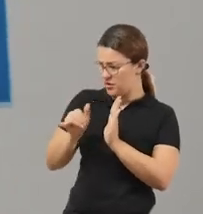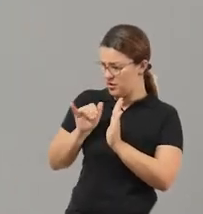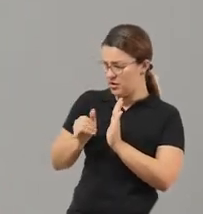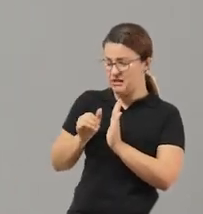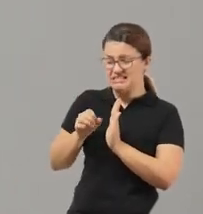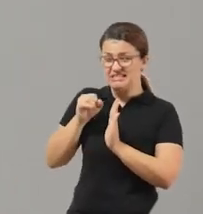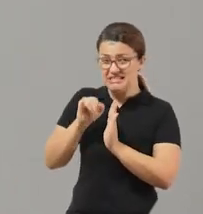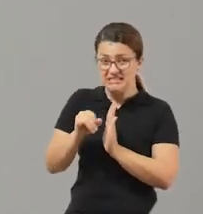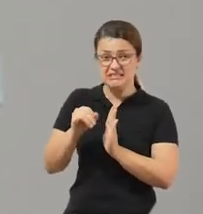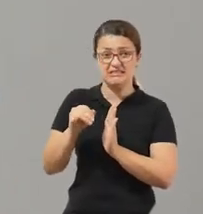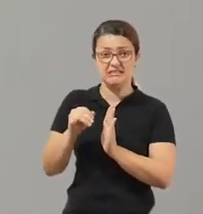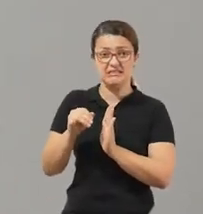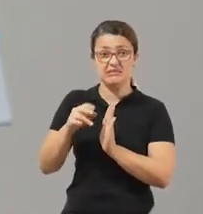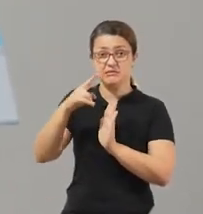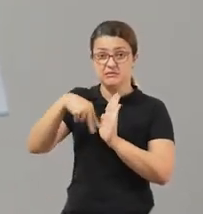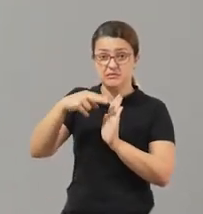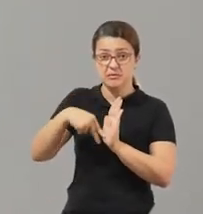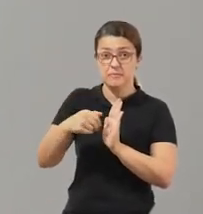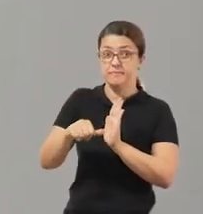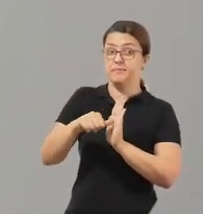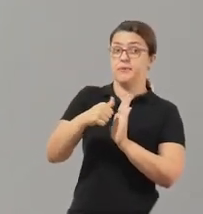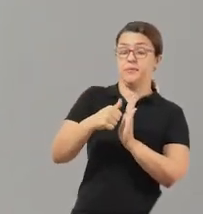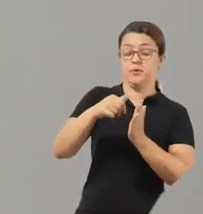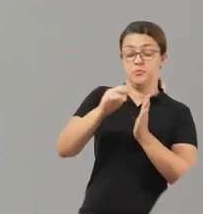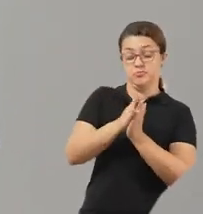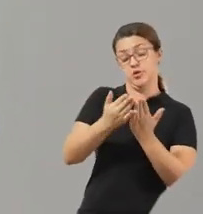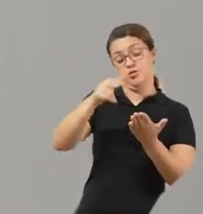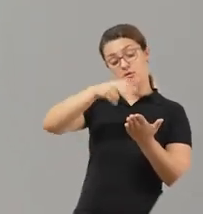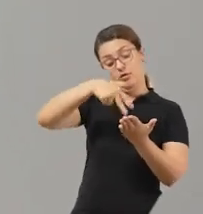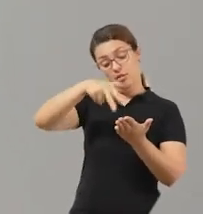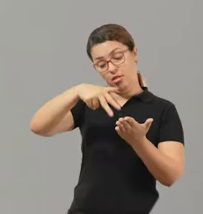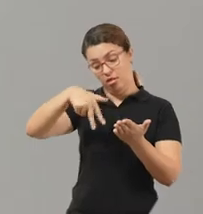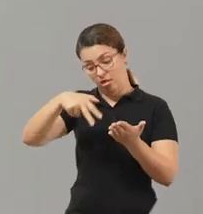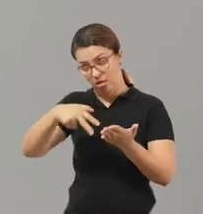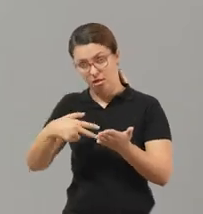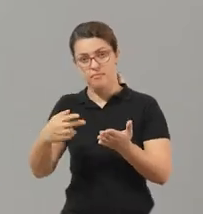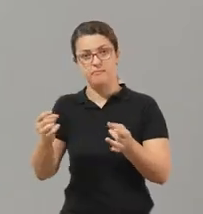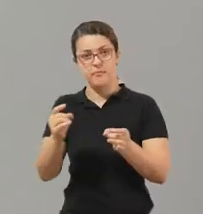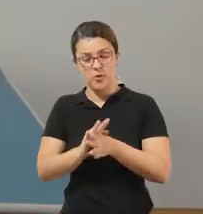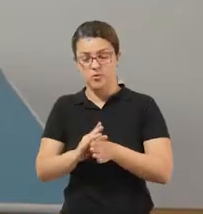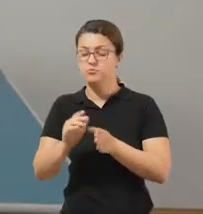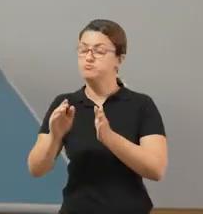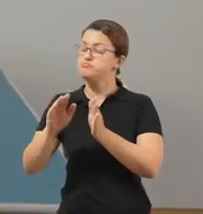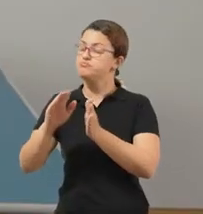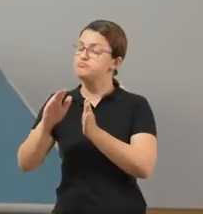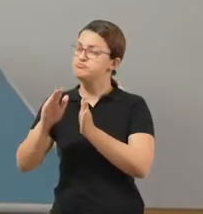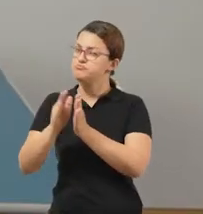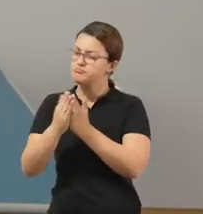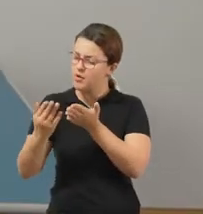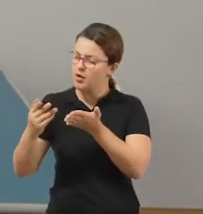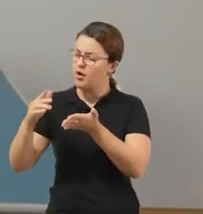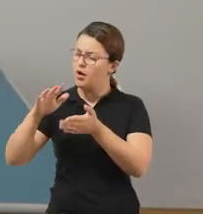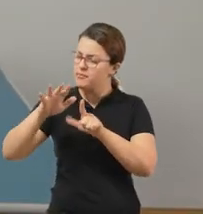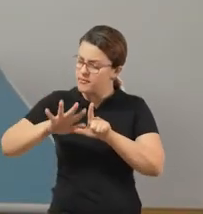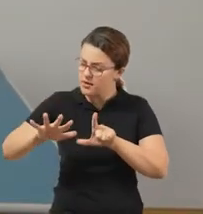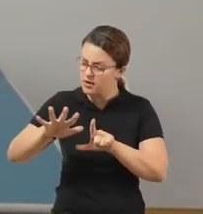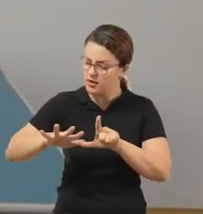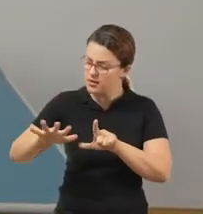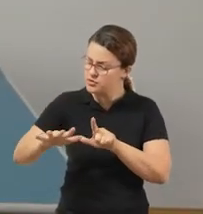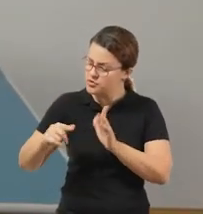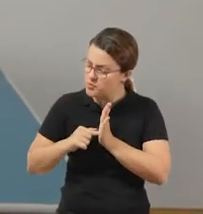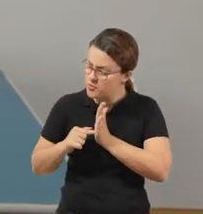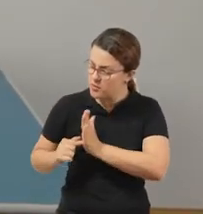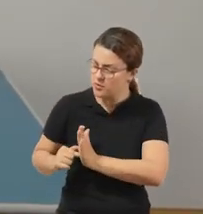leram, eu sugiro que primeiro faça a leitura do livro, depois vocês explorem as figuras com as crianças,